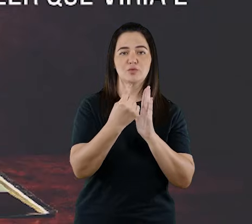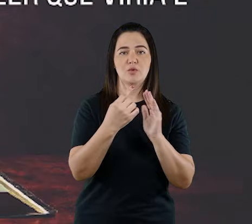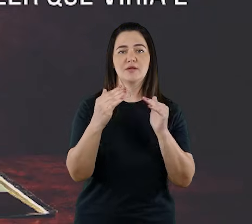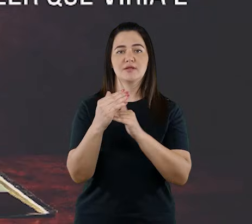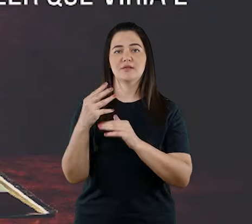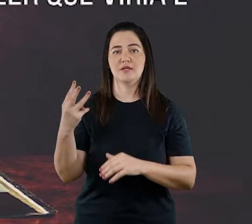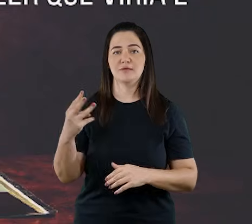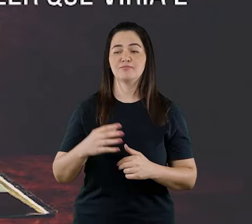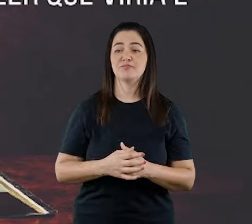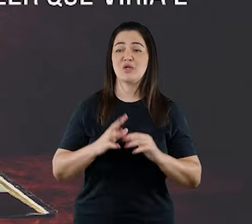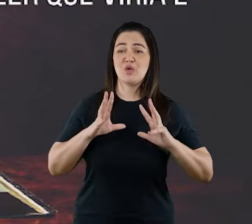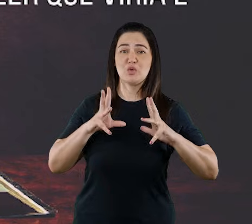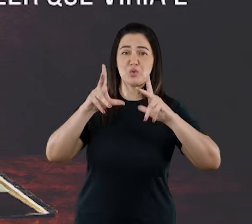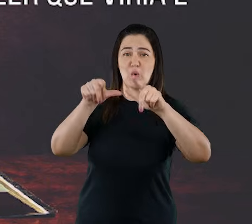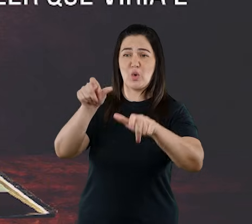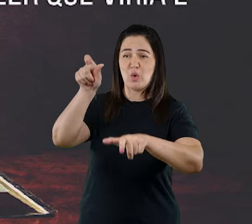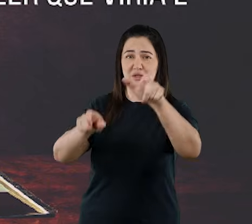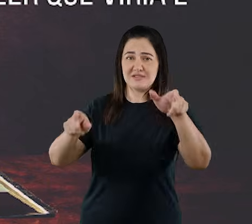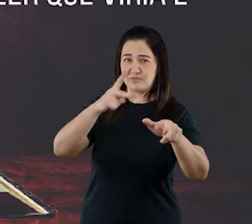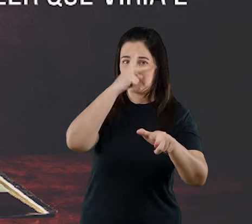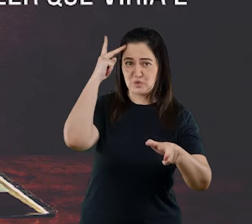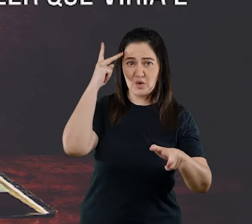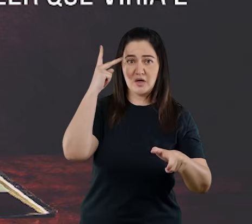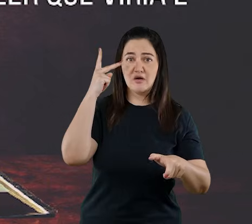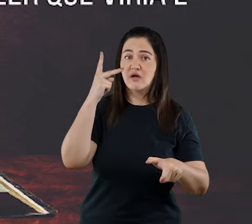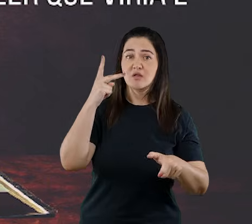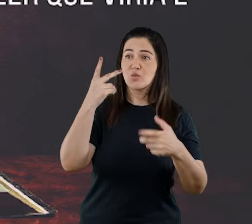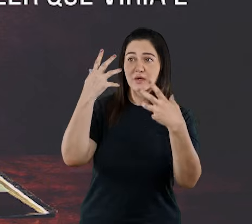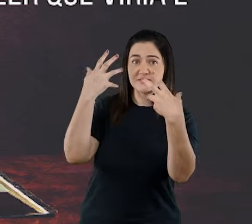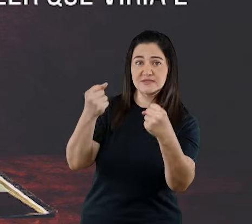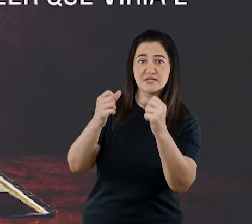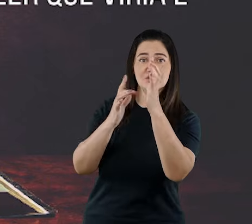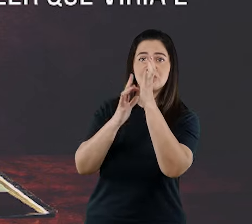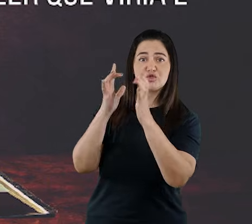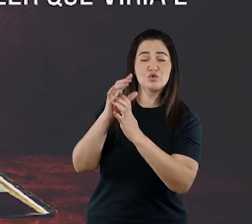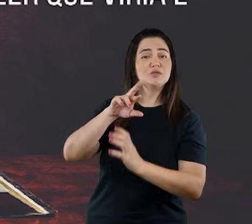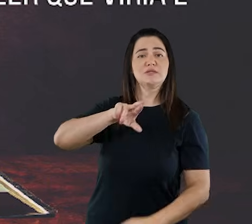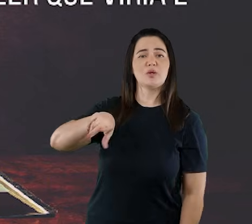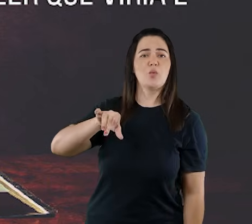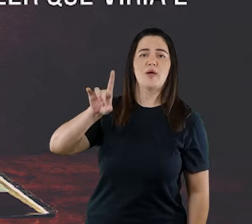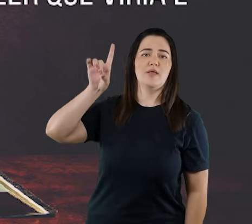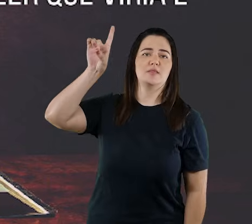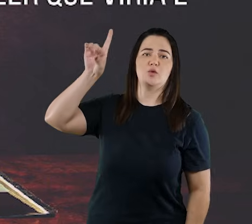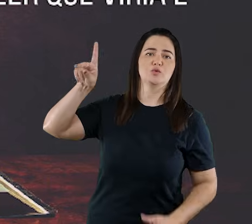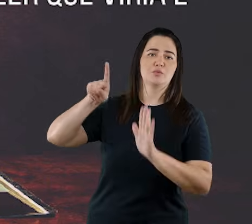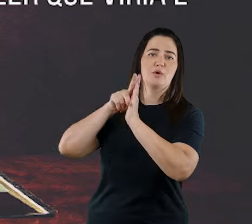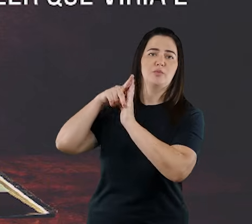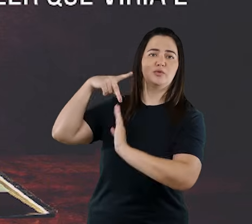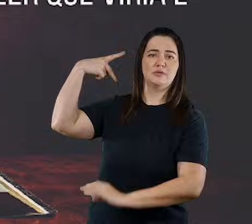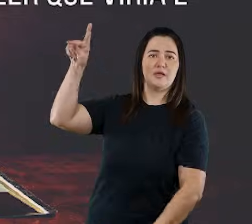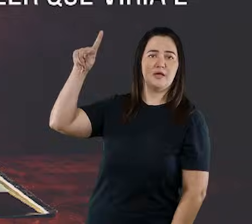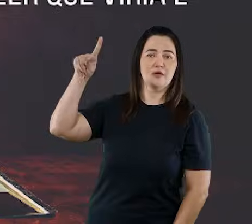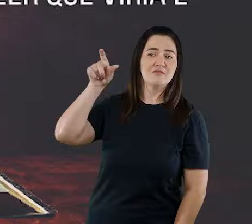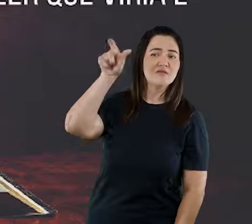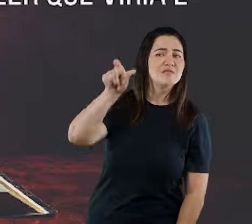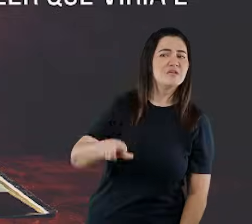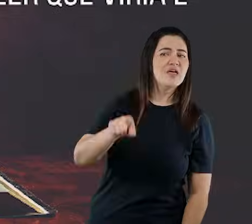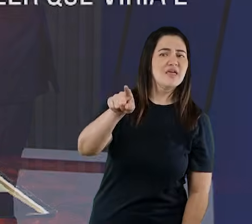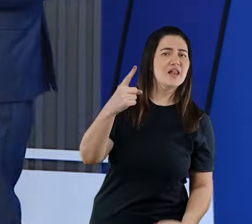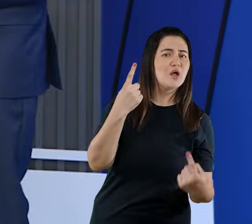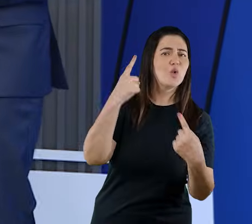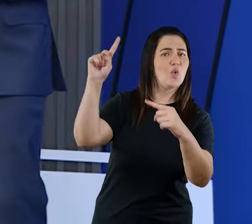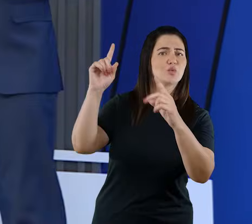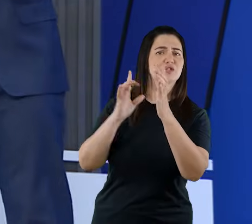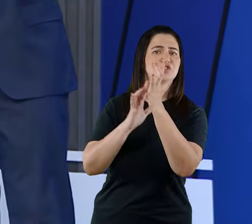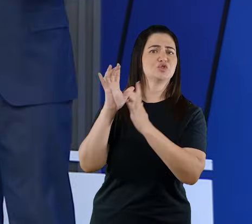e todo espírito que não confessa isso a respeito de Jesus não procede de Deus. Pelo contrário, esse é o espírito do